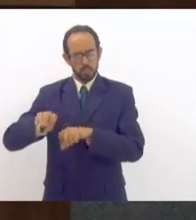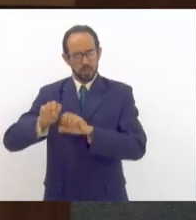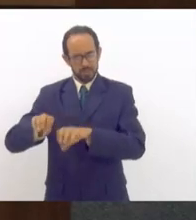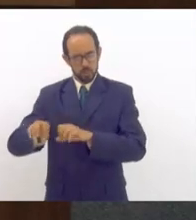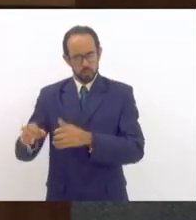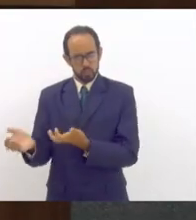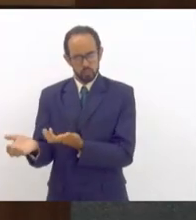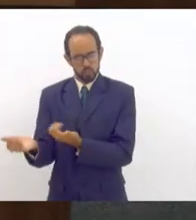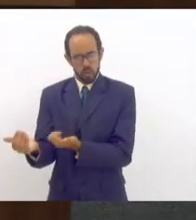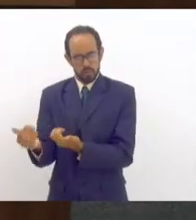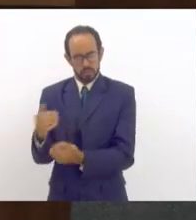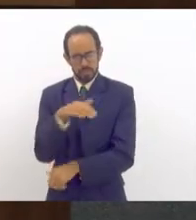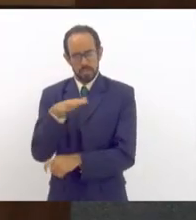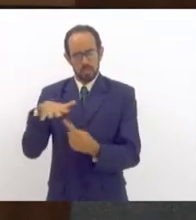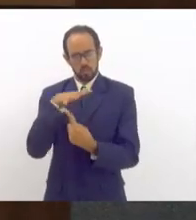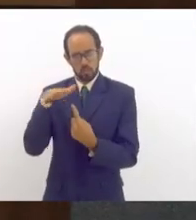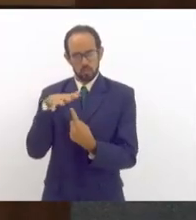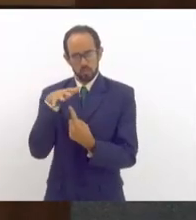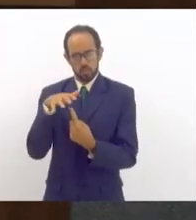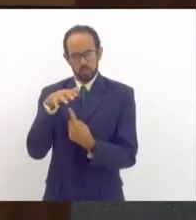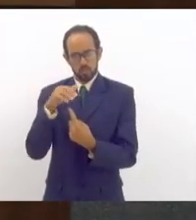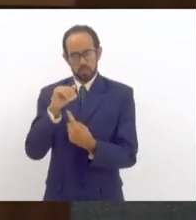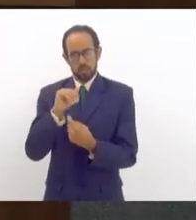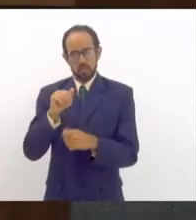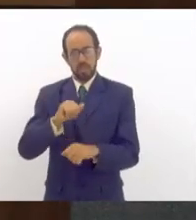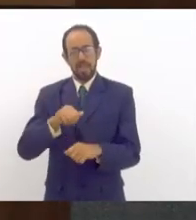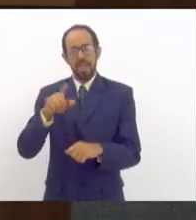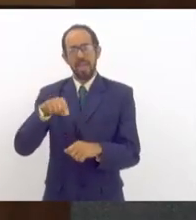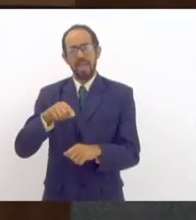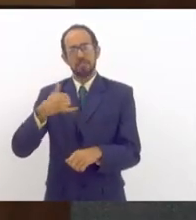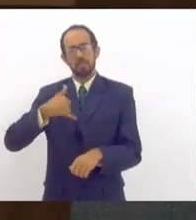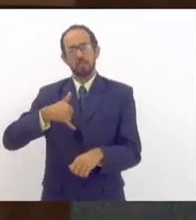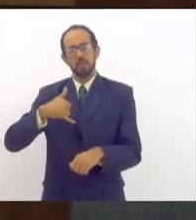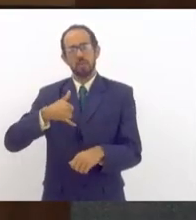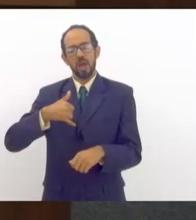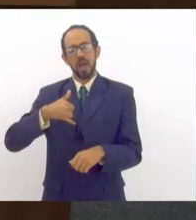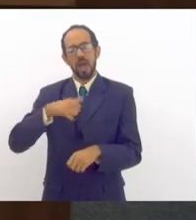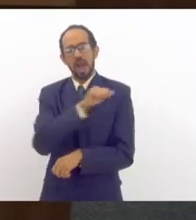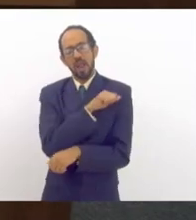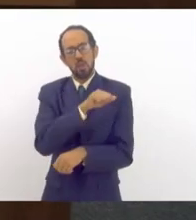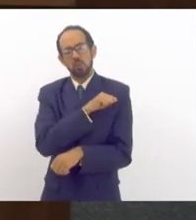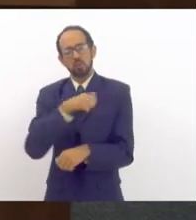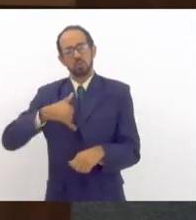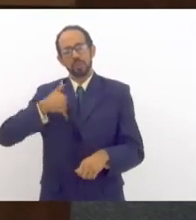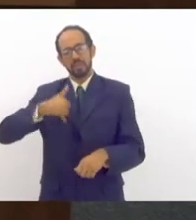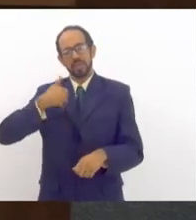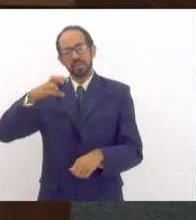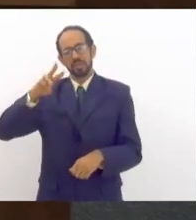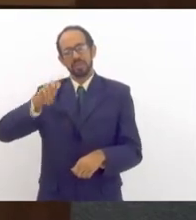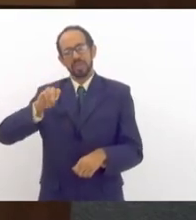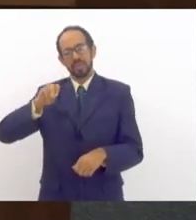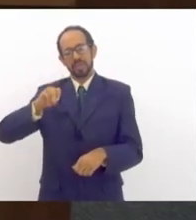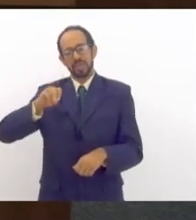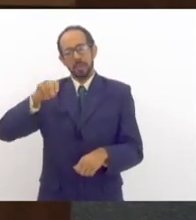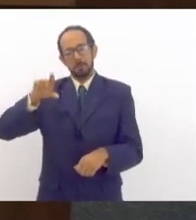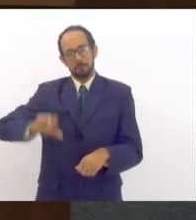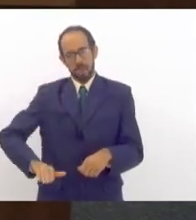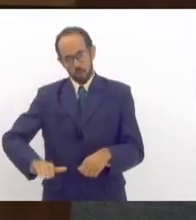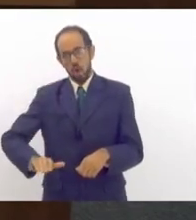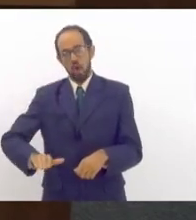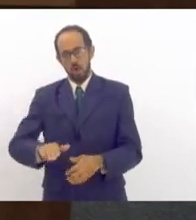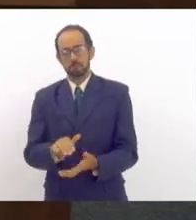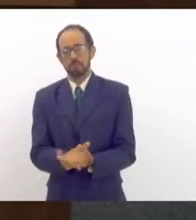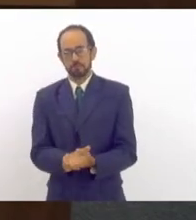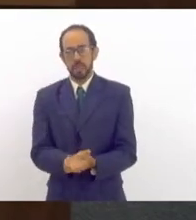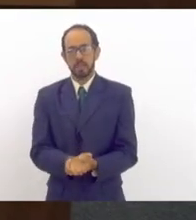predominantemente por alunos com menos de 30 anos que representam 50.3% das matrículas